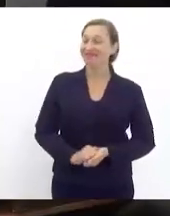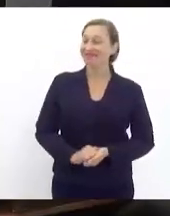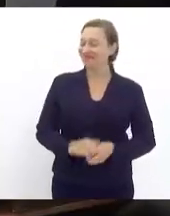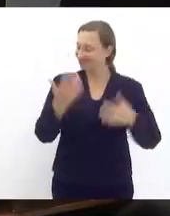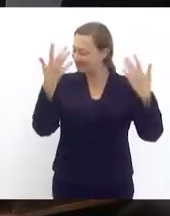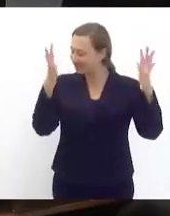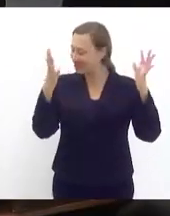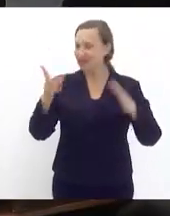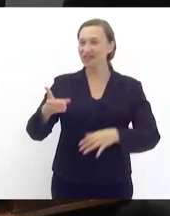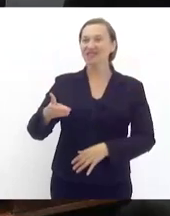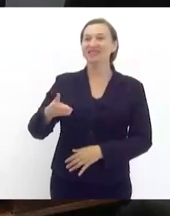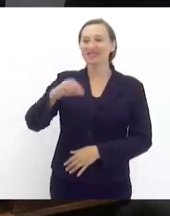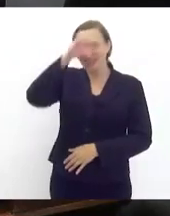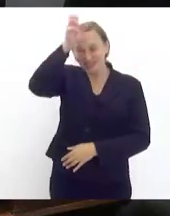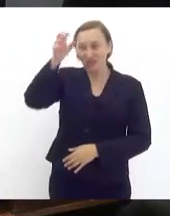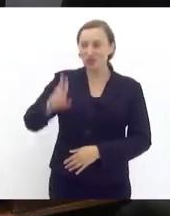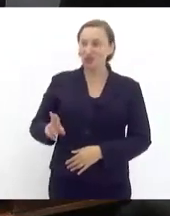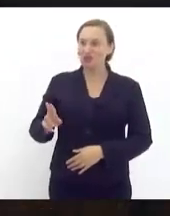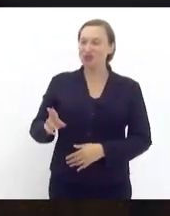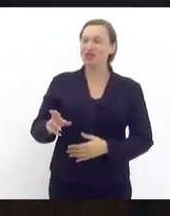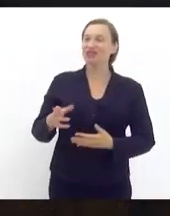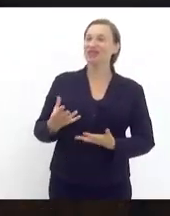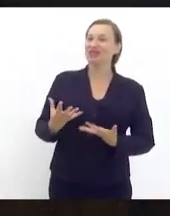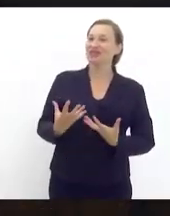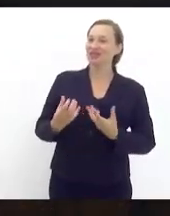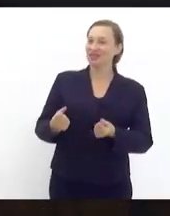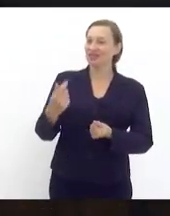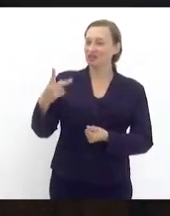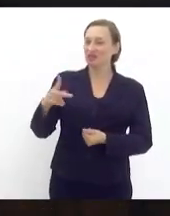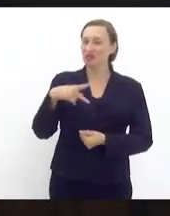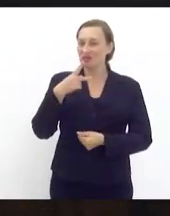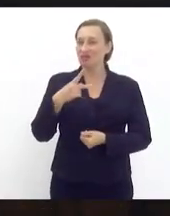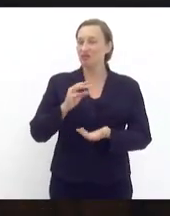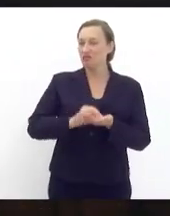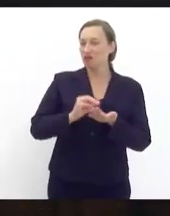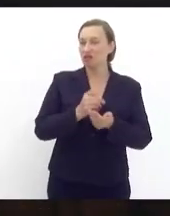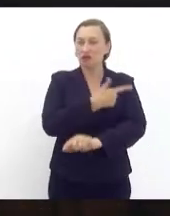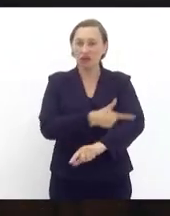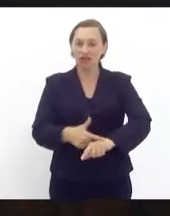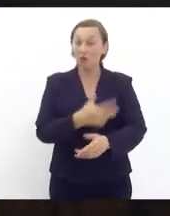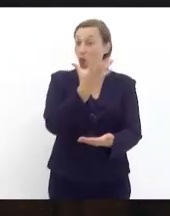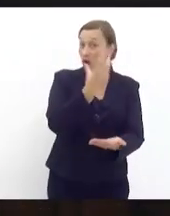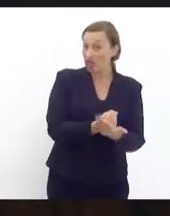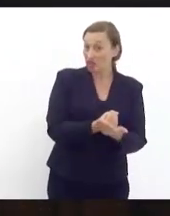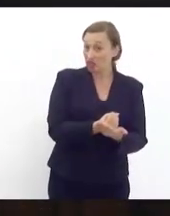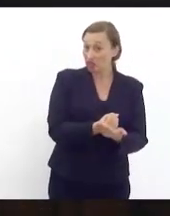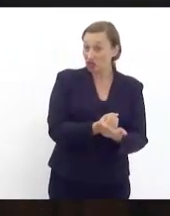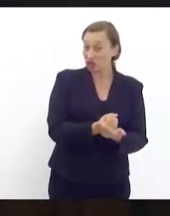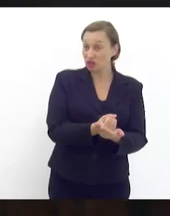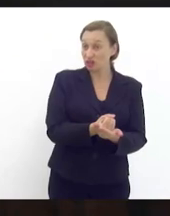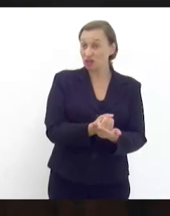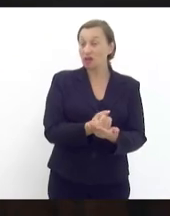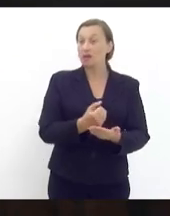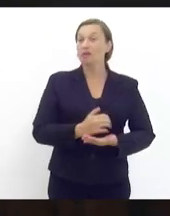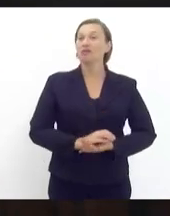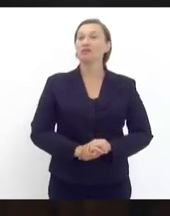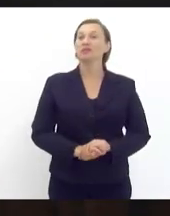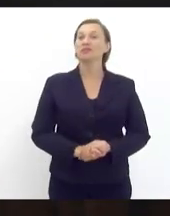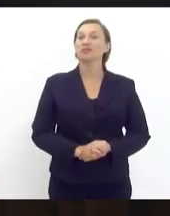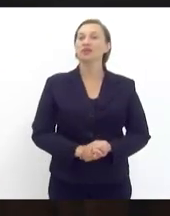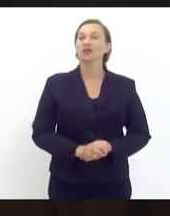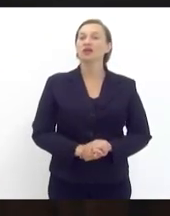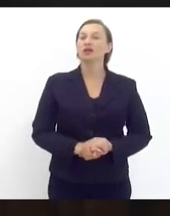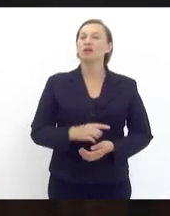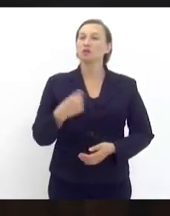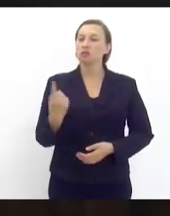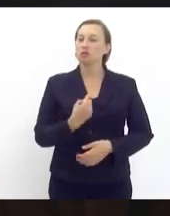Parabéns tia Ju faço de suas palavras as minhas muito deselegante fica aqui o registro para as autoridades do